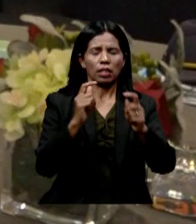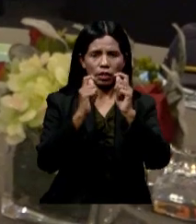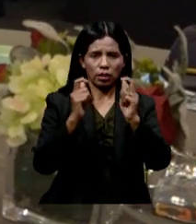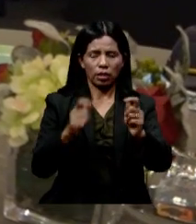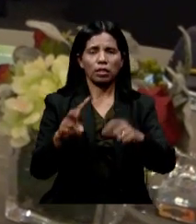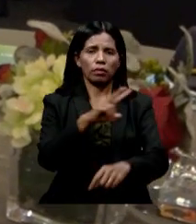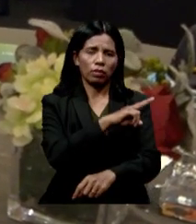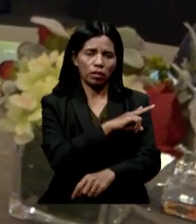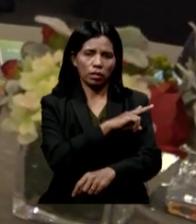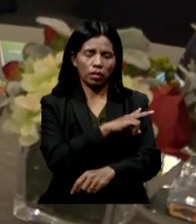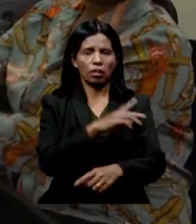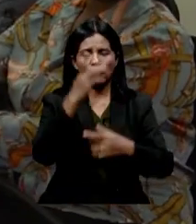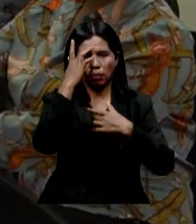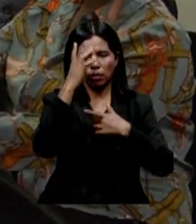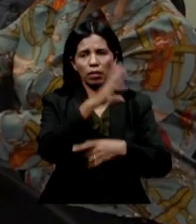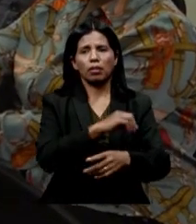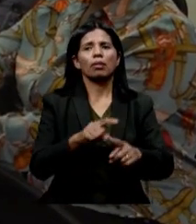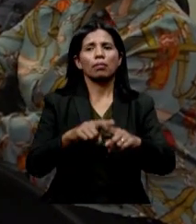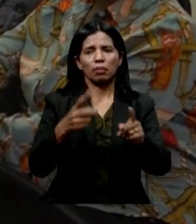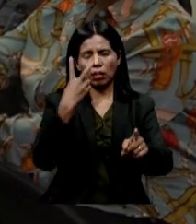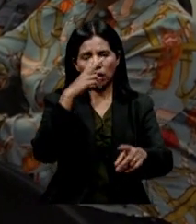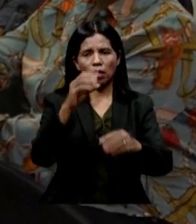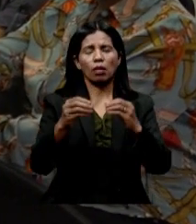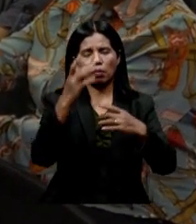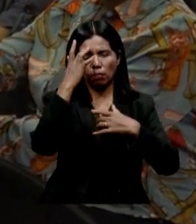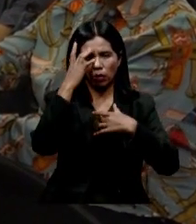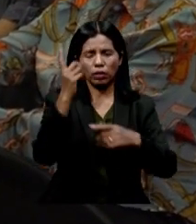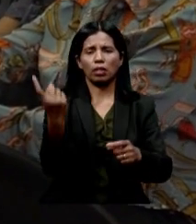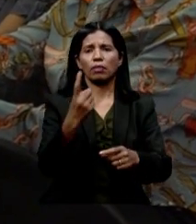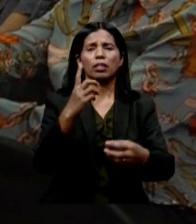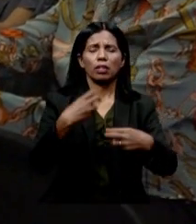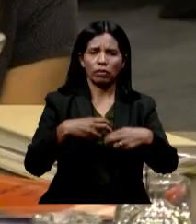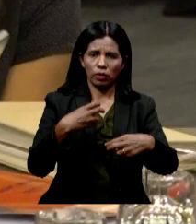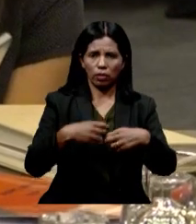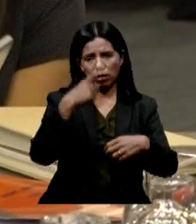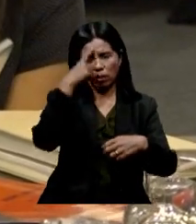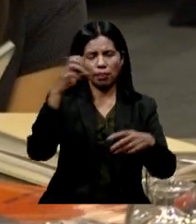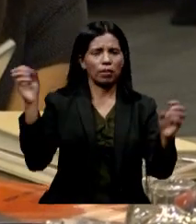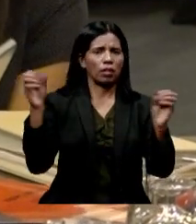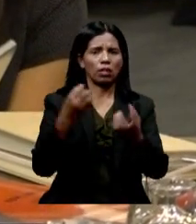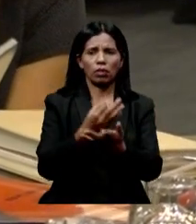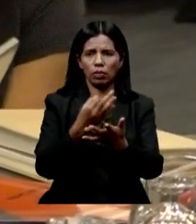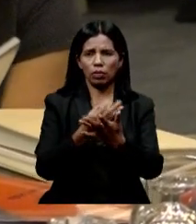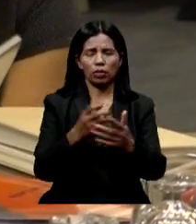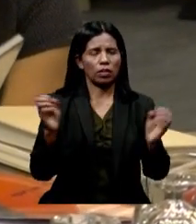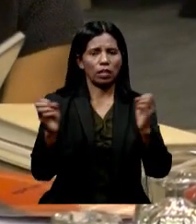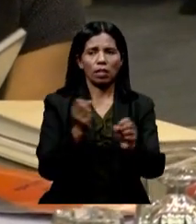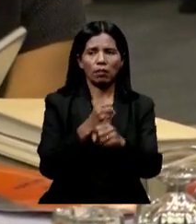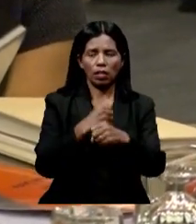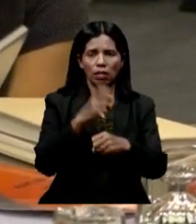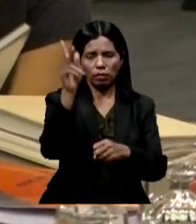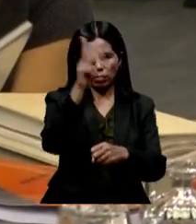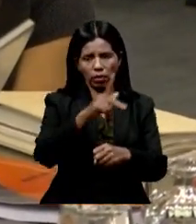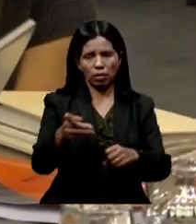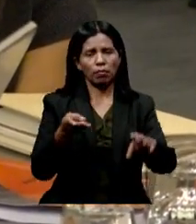vacina hepatitis, mas bem controla hepatitis na fatin sai desafio, também lá ia fundo, no menos fiscalização no si banco